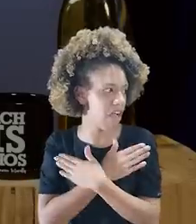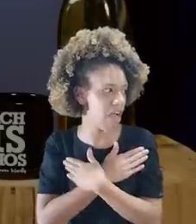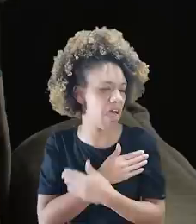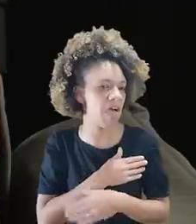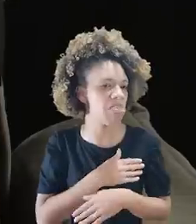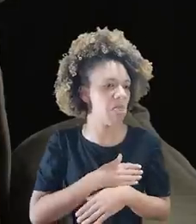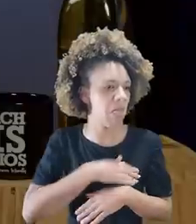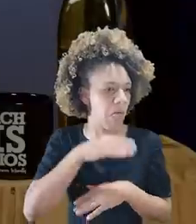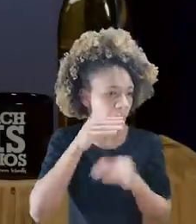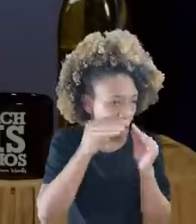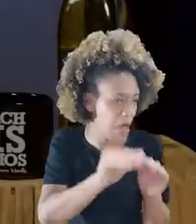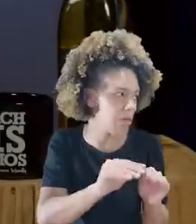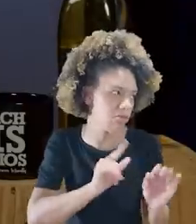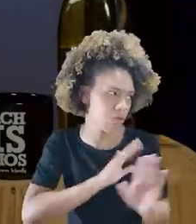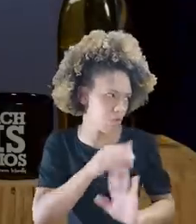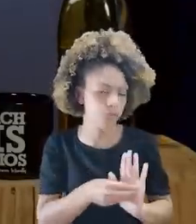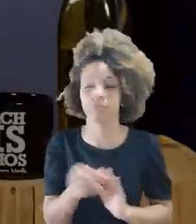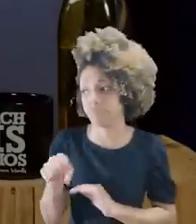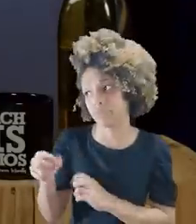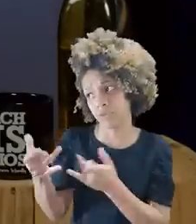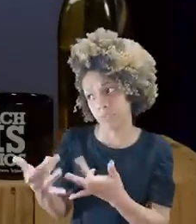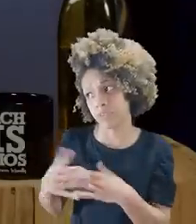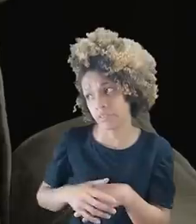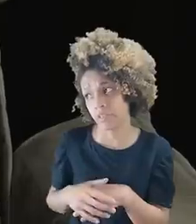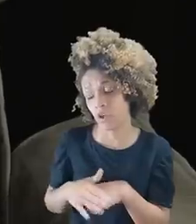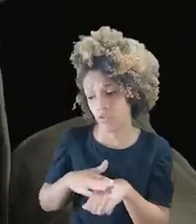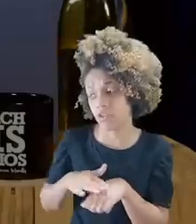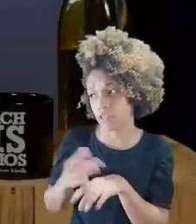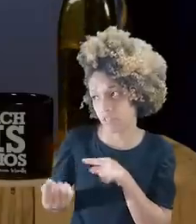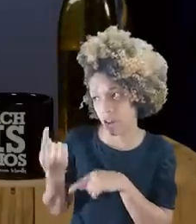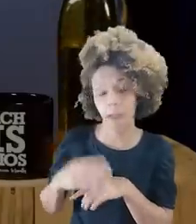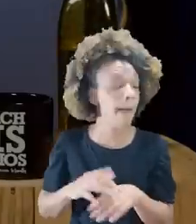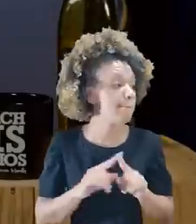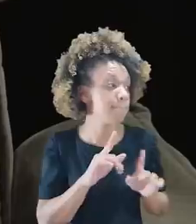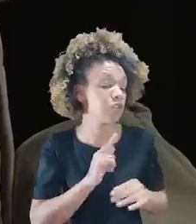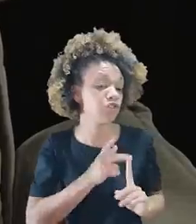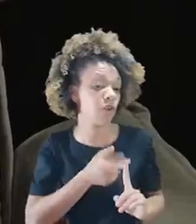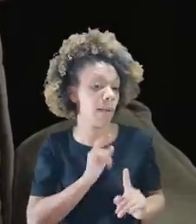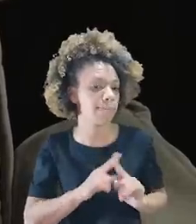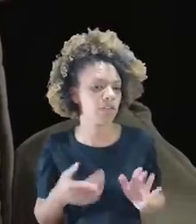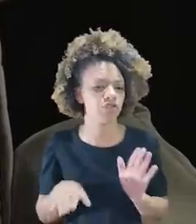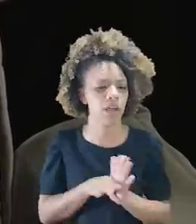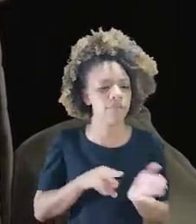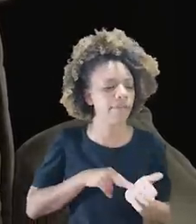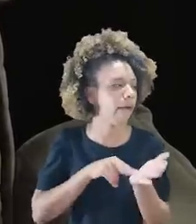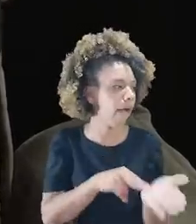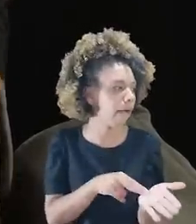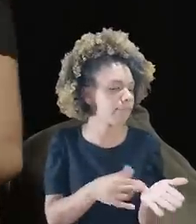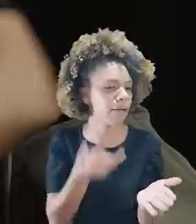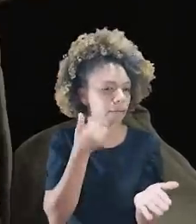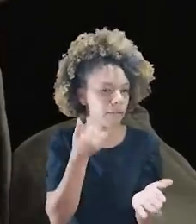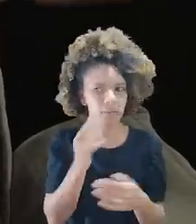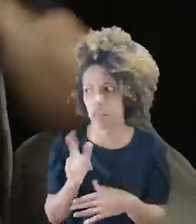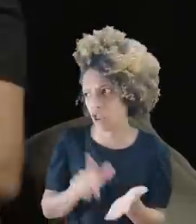jornal revista matéria que você não podia se defender o cara escrevia o que queriaa jornal eu sofri muito com isso mas hoje tá aqui ó aqui ó pá na tua frente é